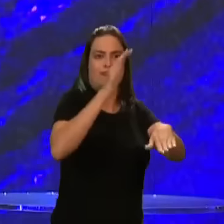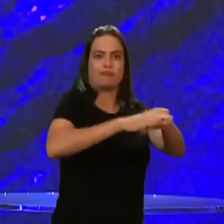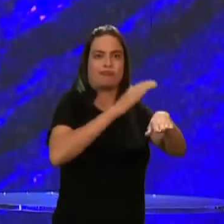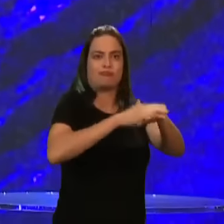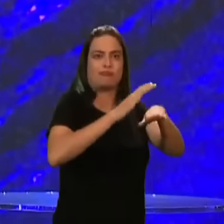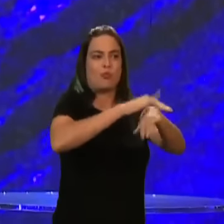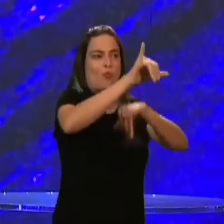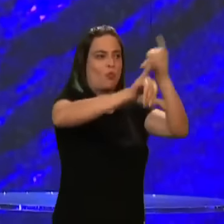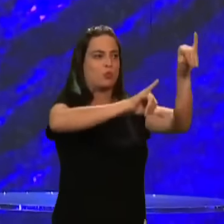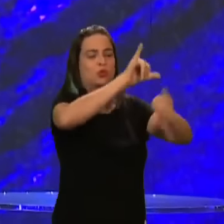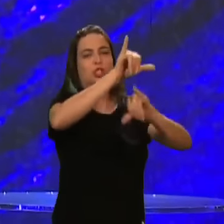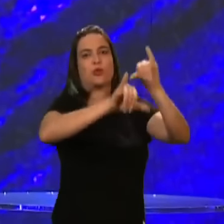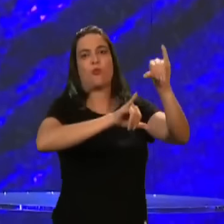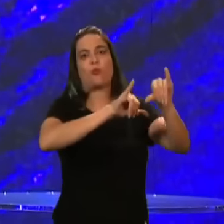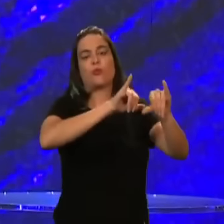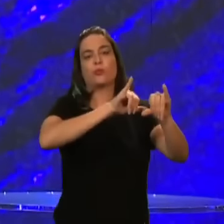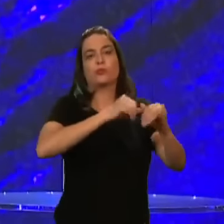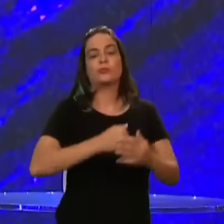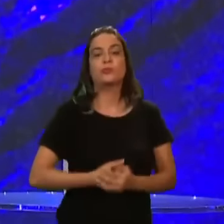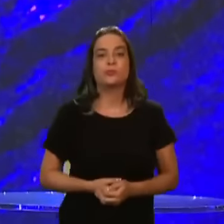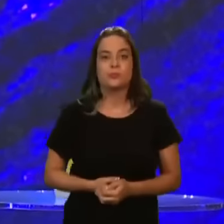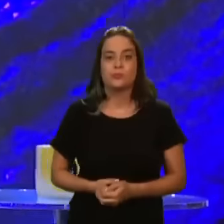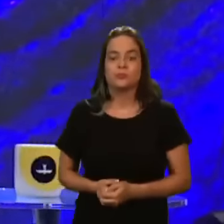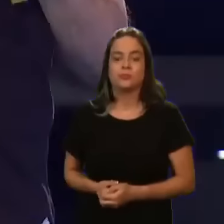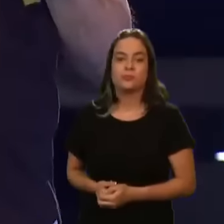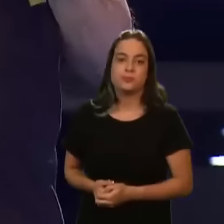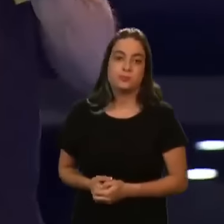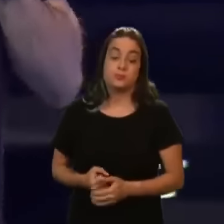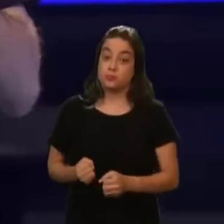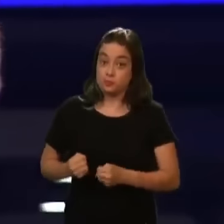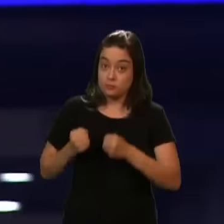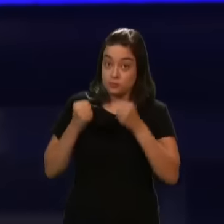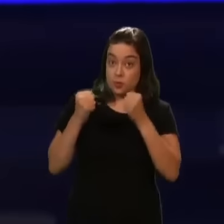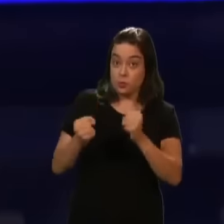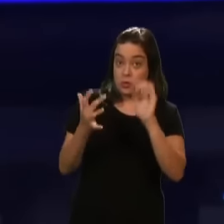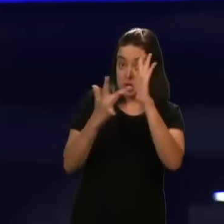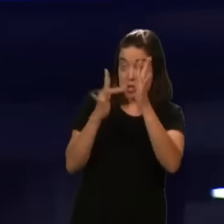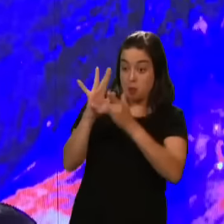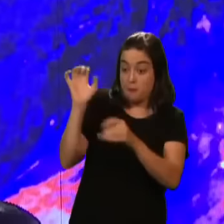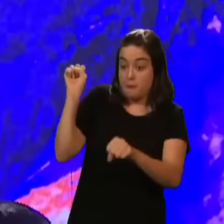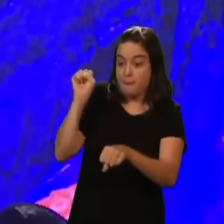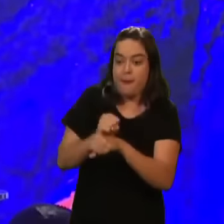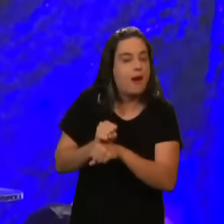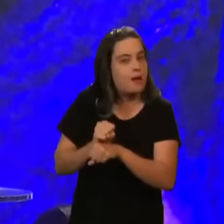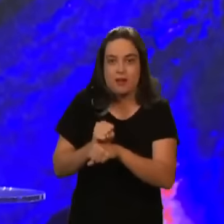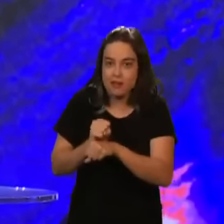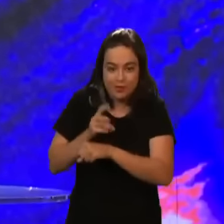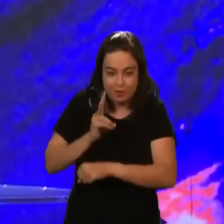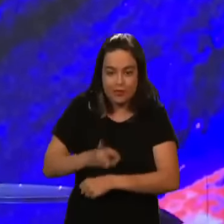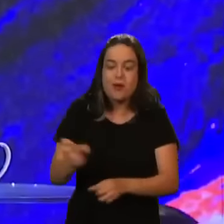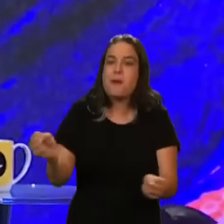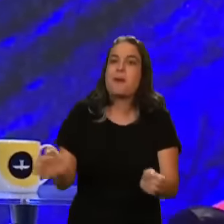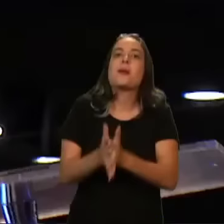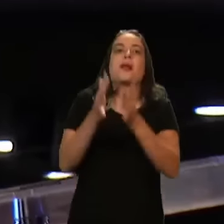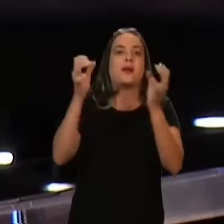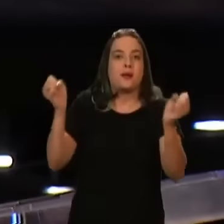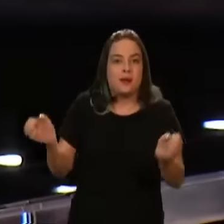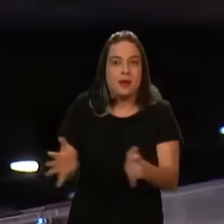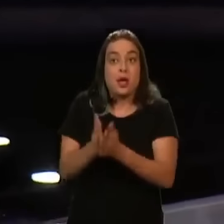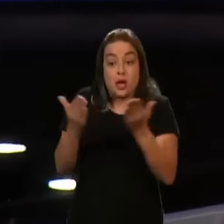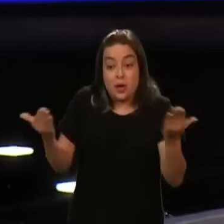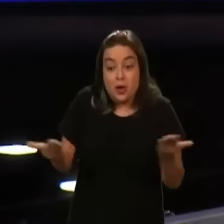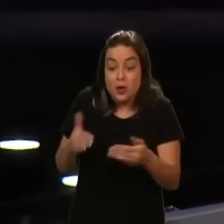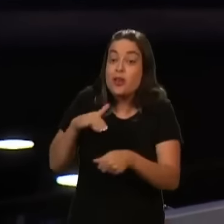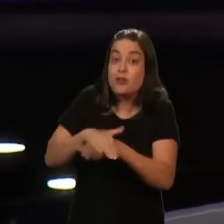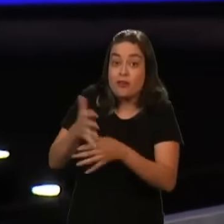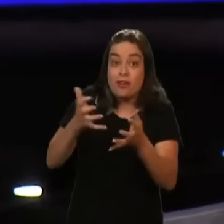ungido pode fazer. Ei, o poder de Jesus não parou, ele continua realizando milagres, e ele está aqui nessa noite, e